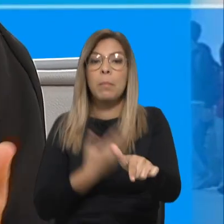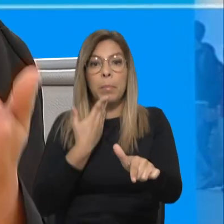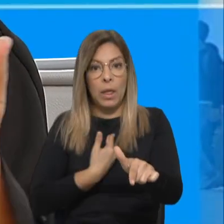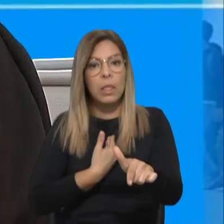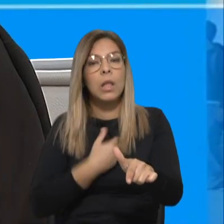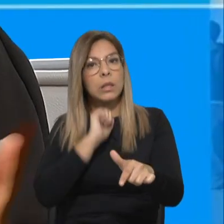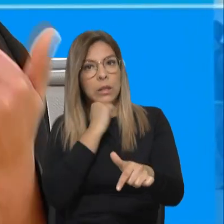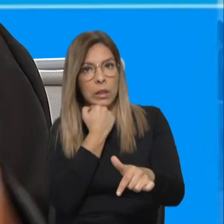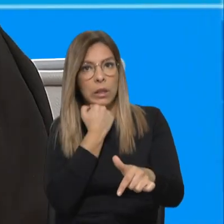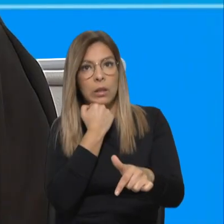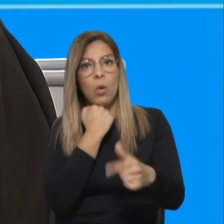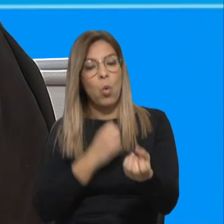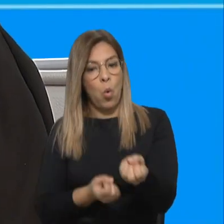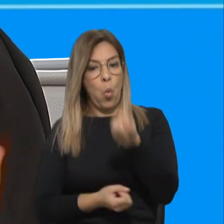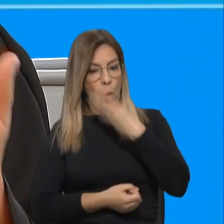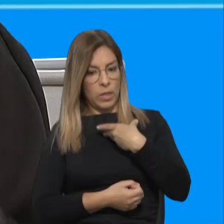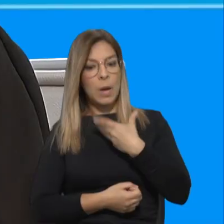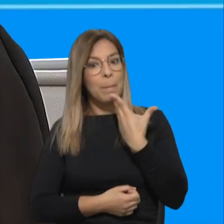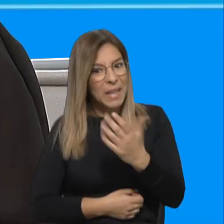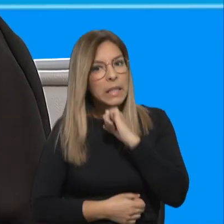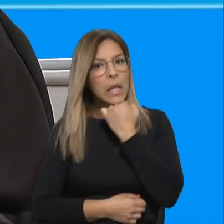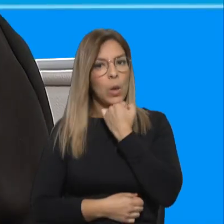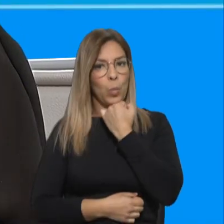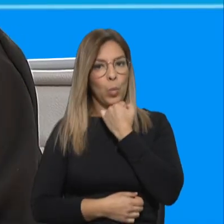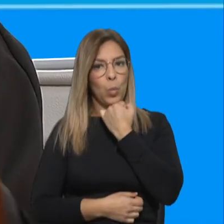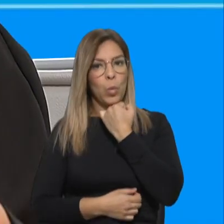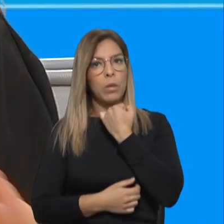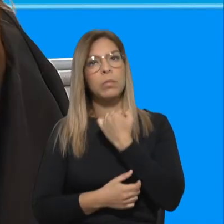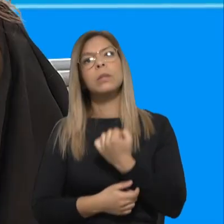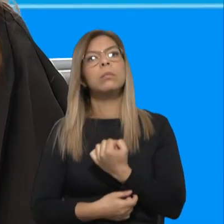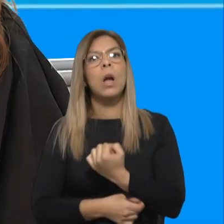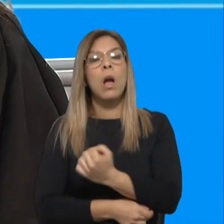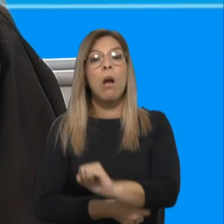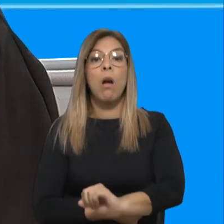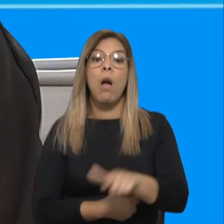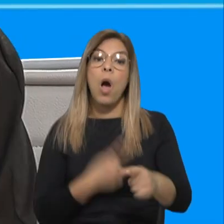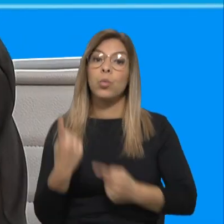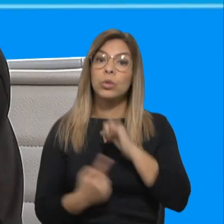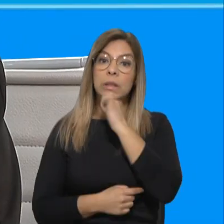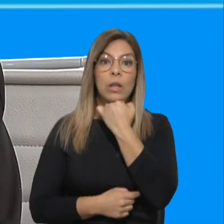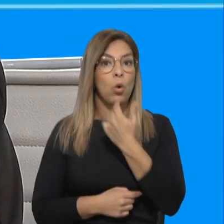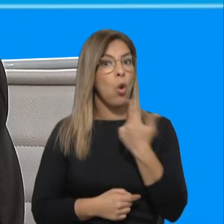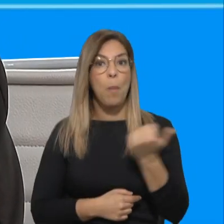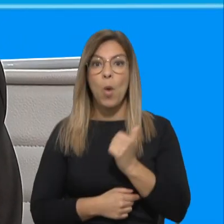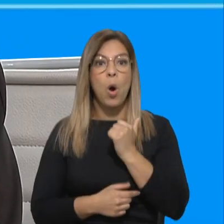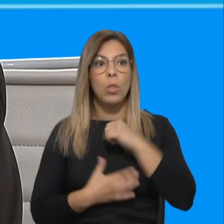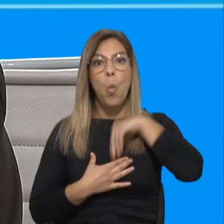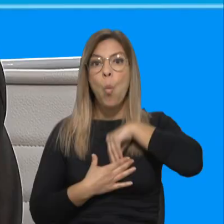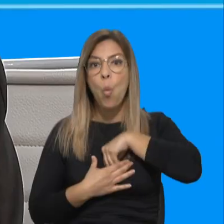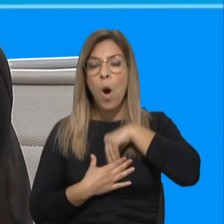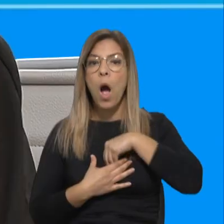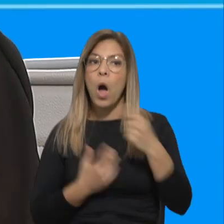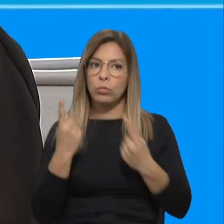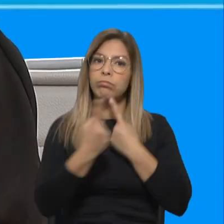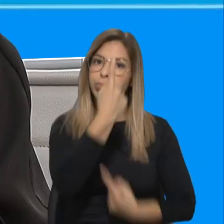jovens que, ao contar, pedem segredo. E é importante percebermos que há segredos que não podem ser guardados e há situações que devem ser